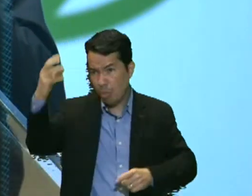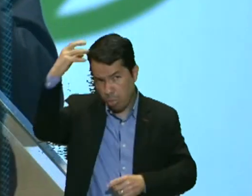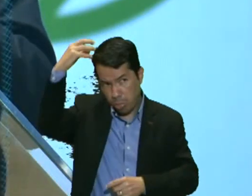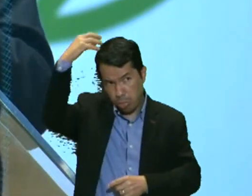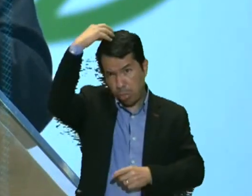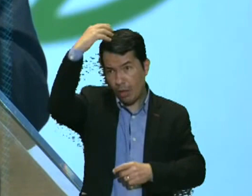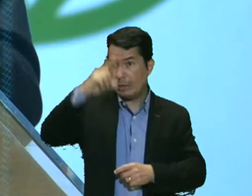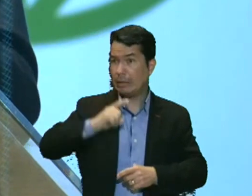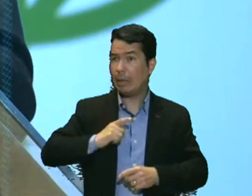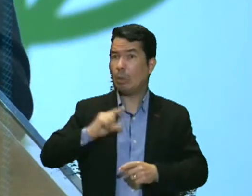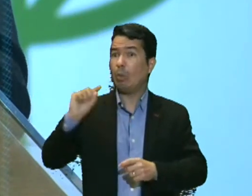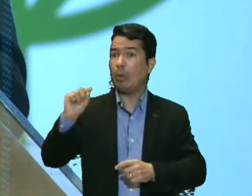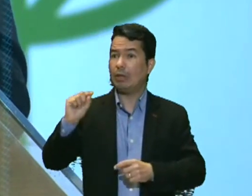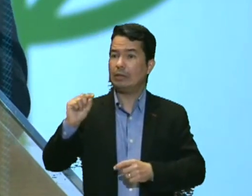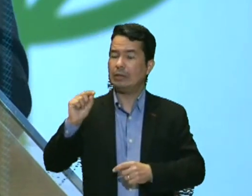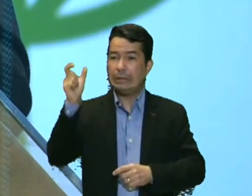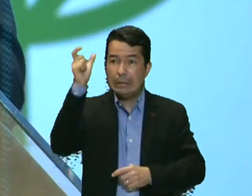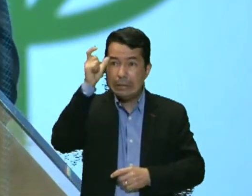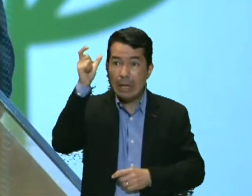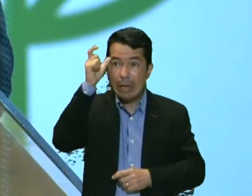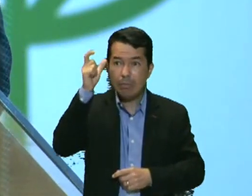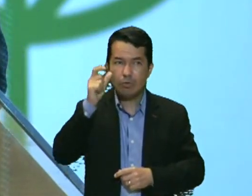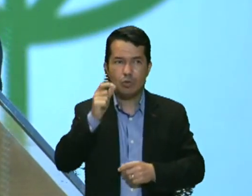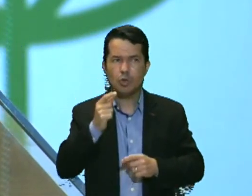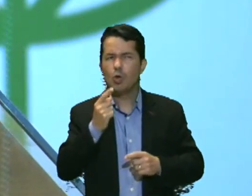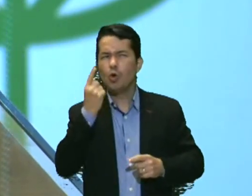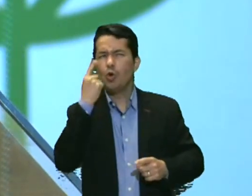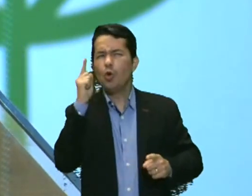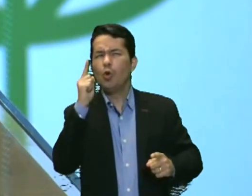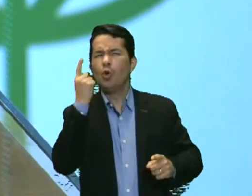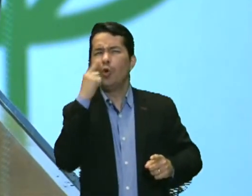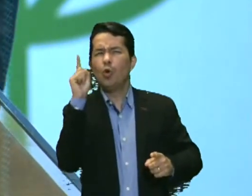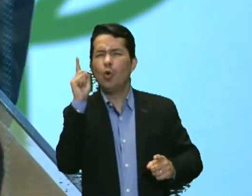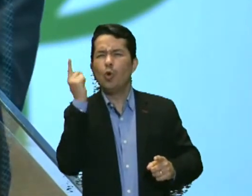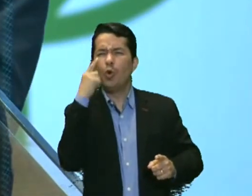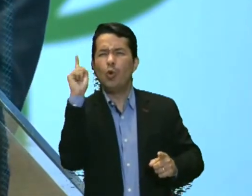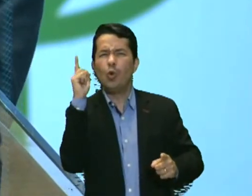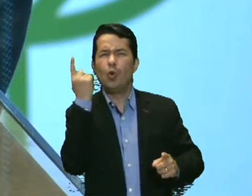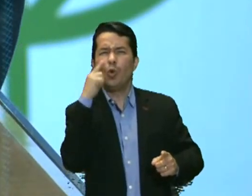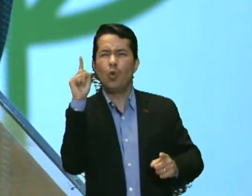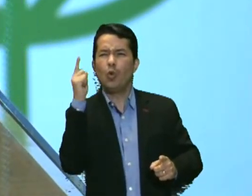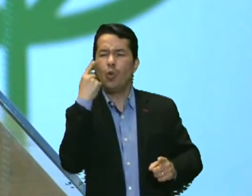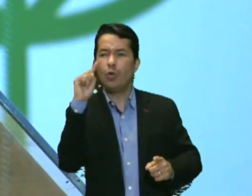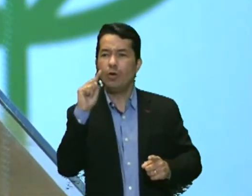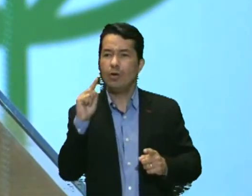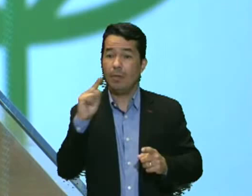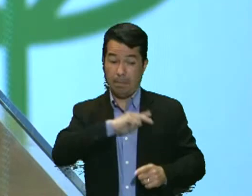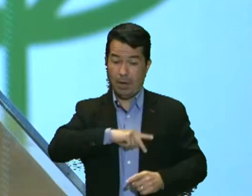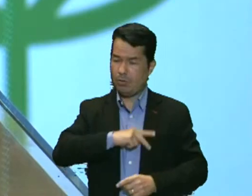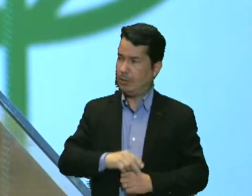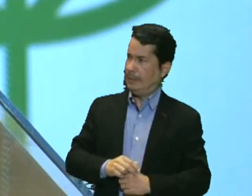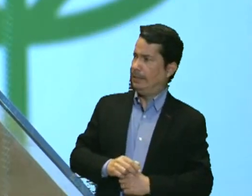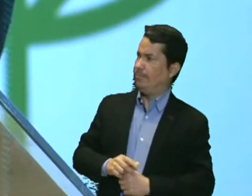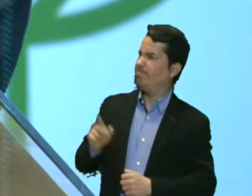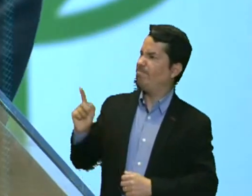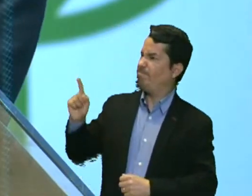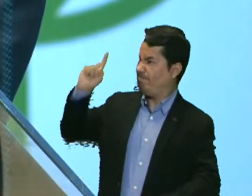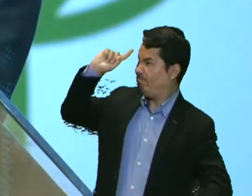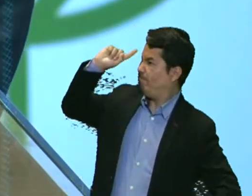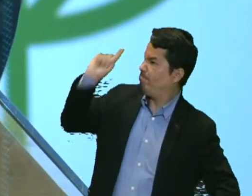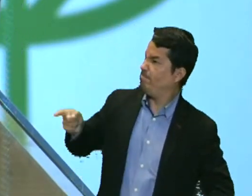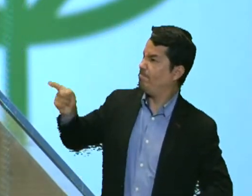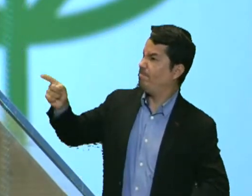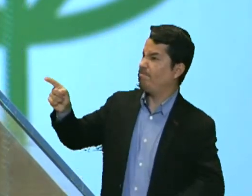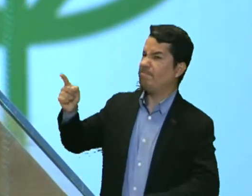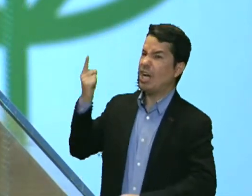poder e a autoridade de Jesus, Paulo repreende aquele espírito. Mas sabe o que aconteceu? Ela era escravo